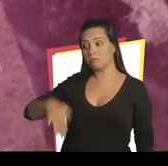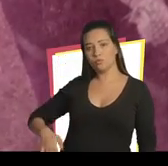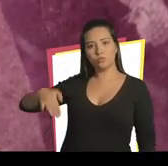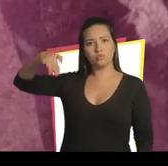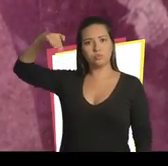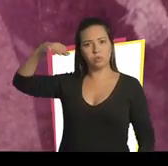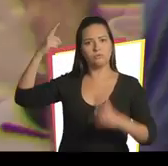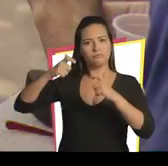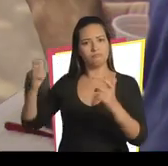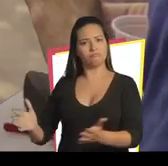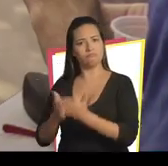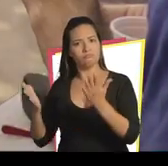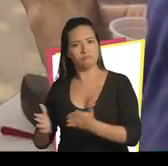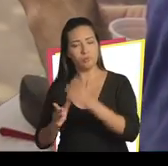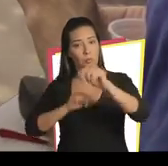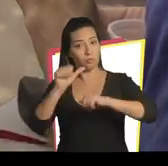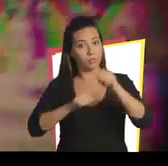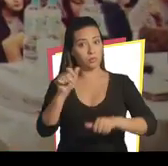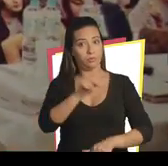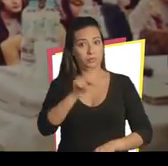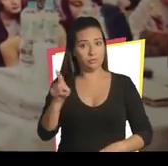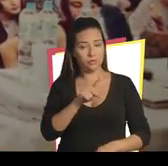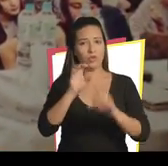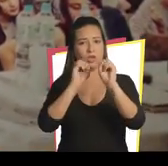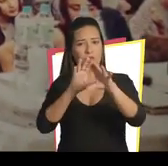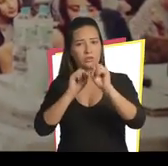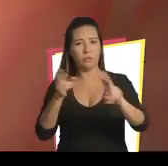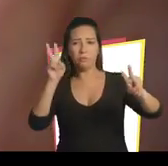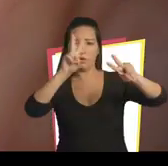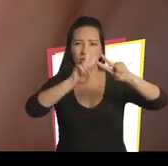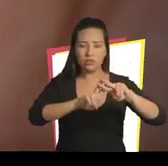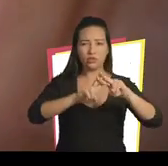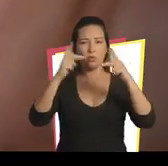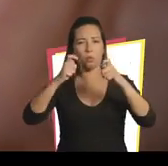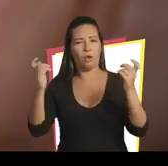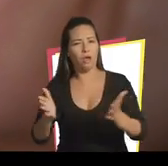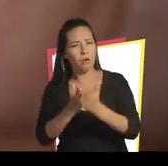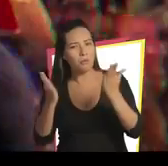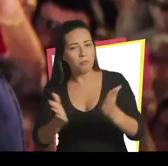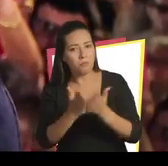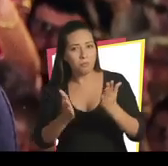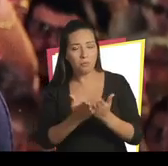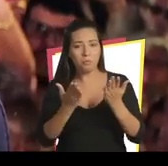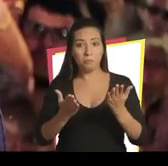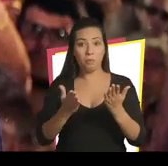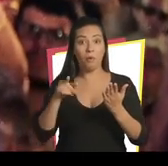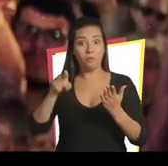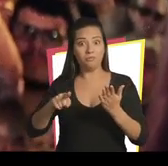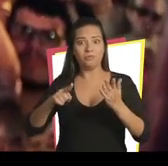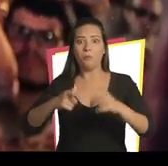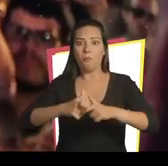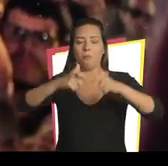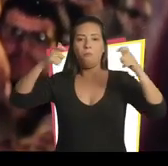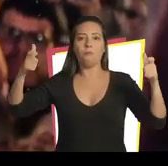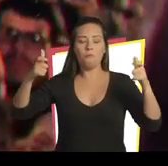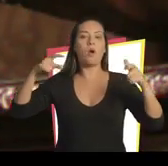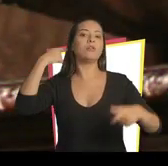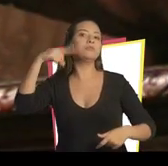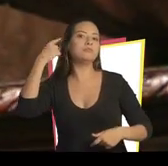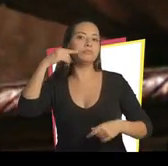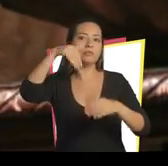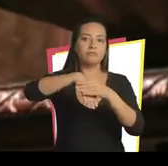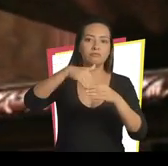Freixo cresceu na periferia, virou professor, ensinou em escolas, presídios e comunidades, se tornou o deputado mais votado do